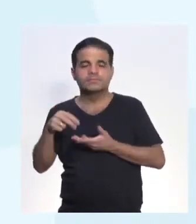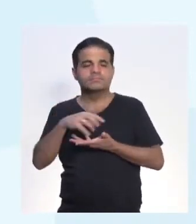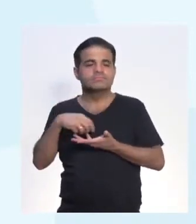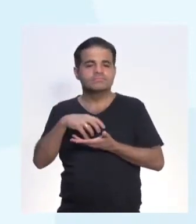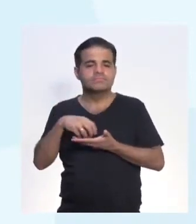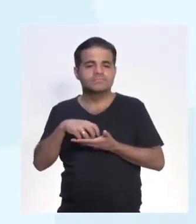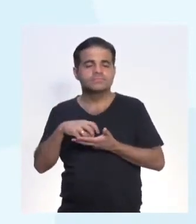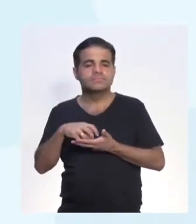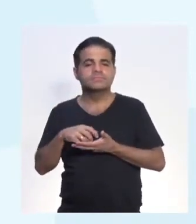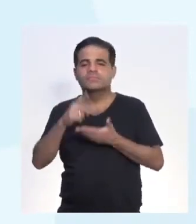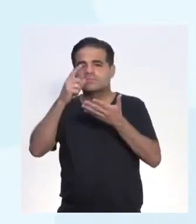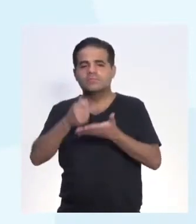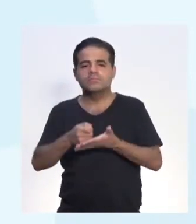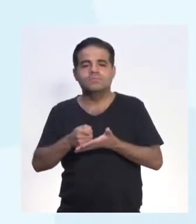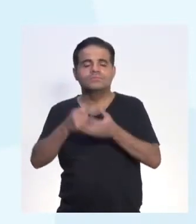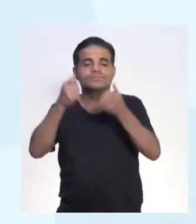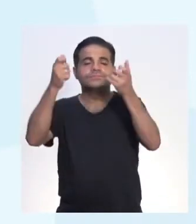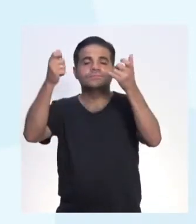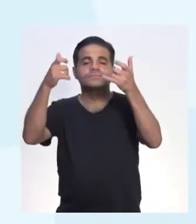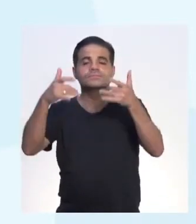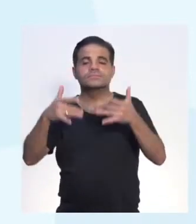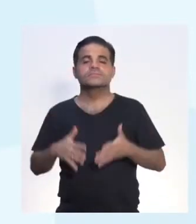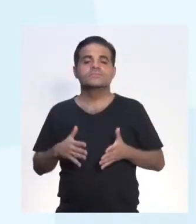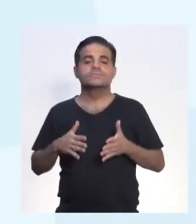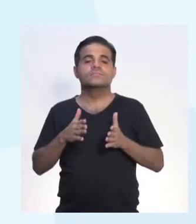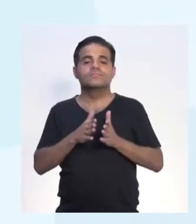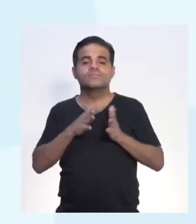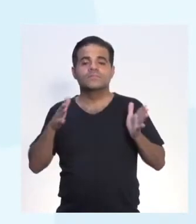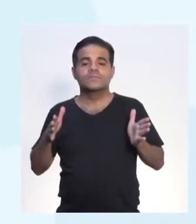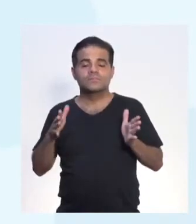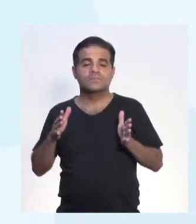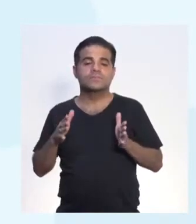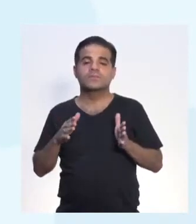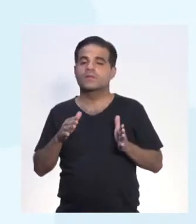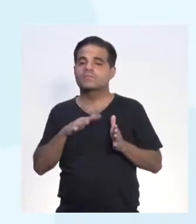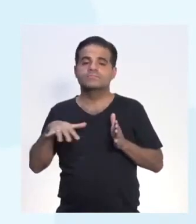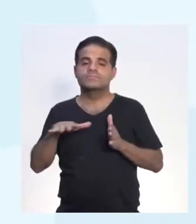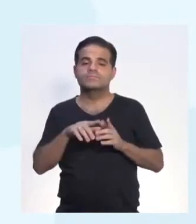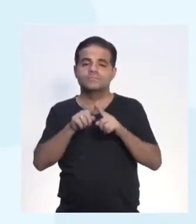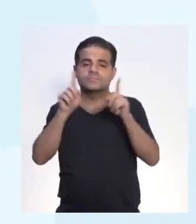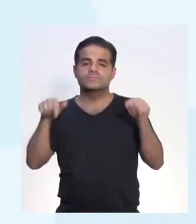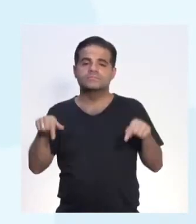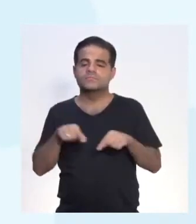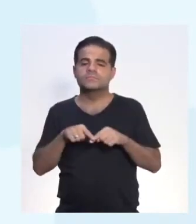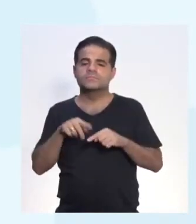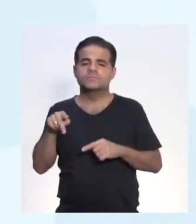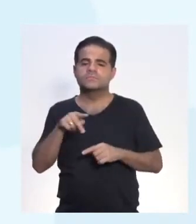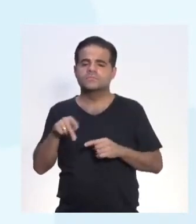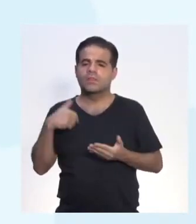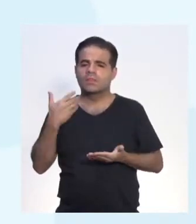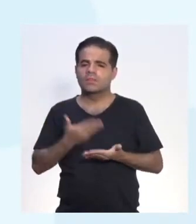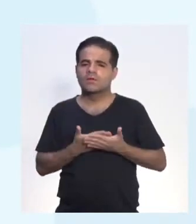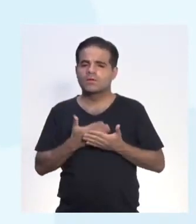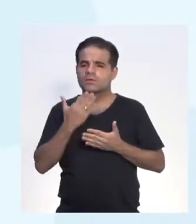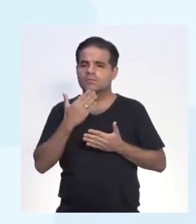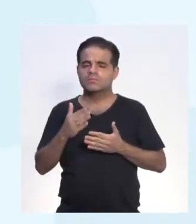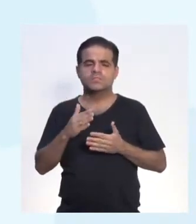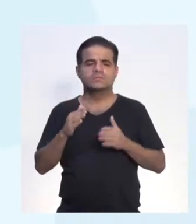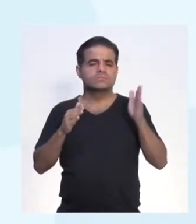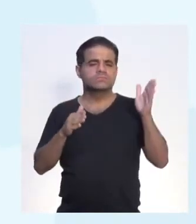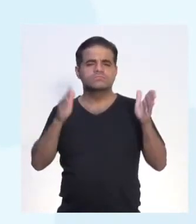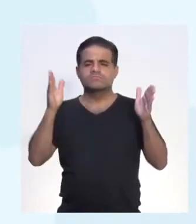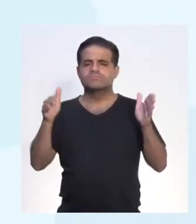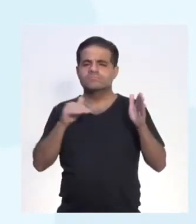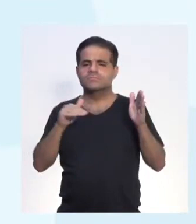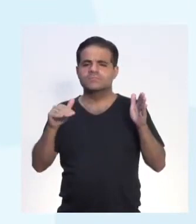Tá. Determine a medida do lado maior desse retângulo. Fala, professora, até agora você estava pedindo os lados.